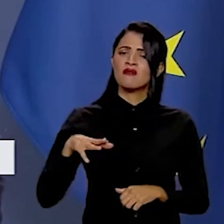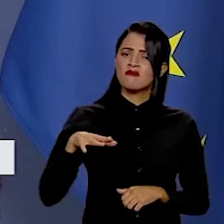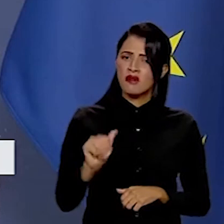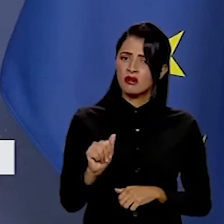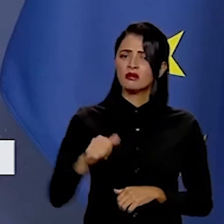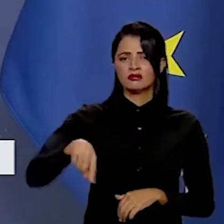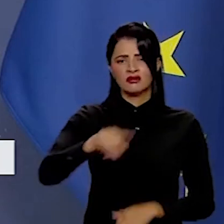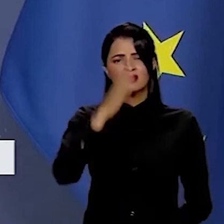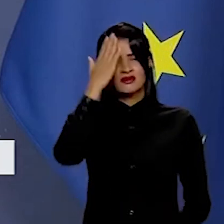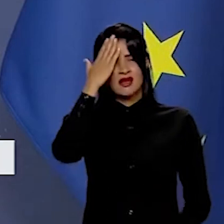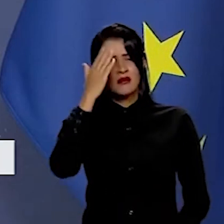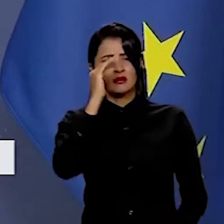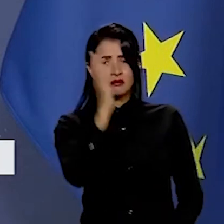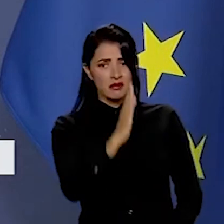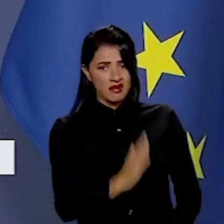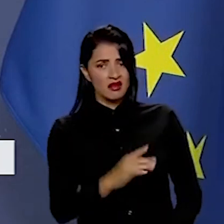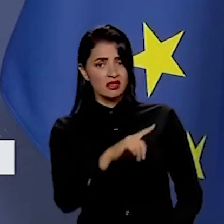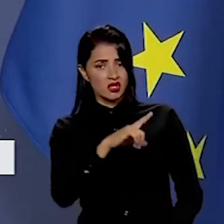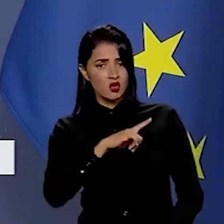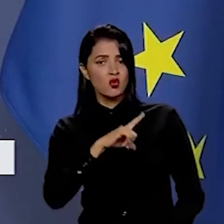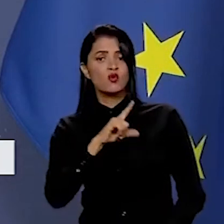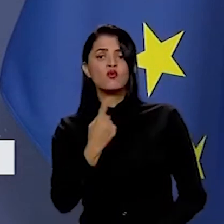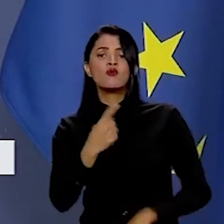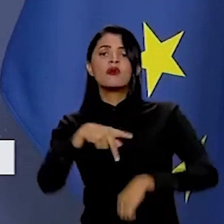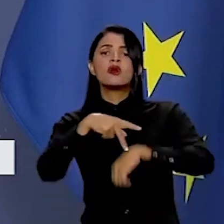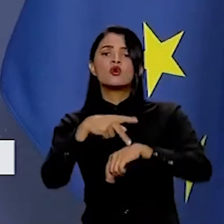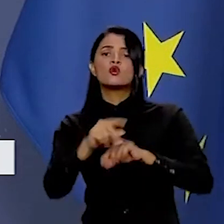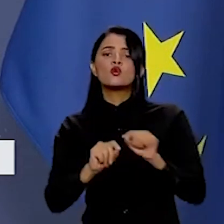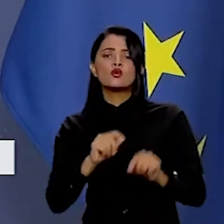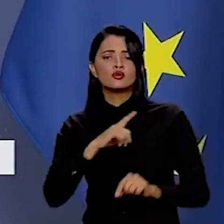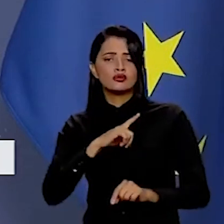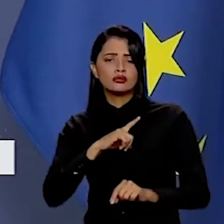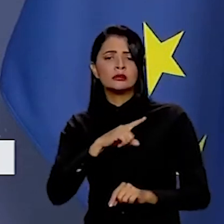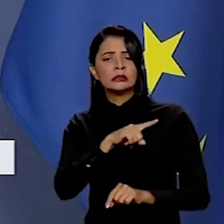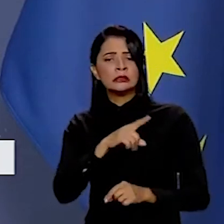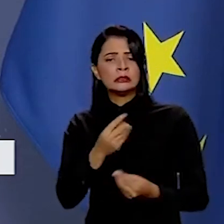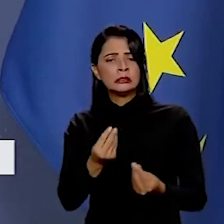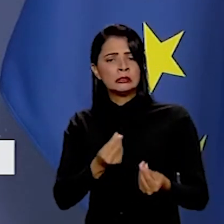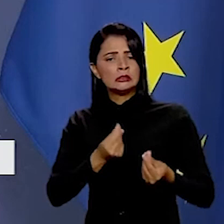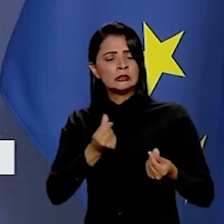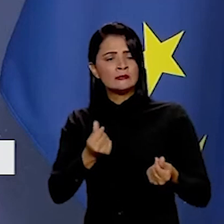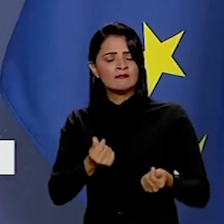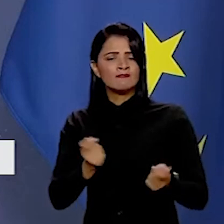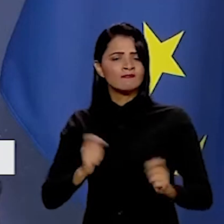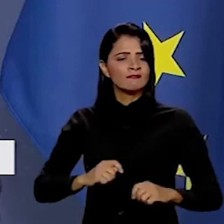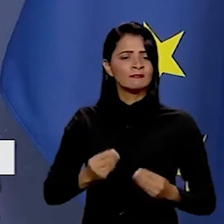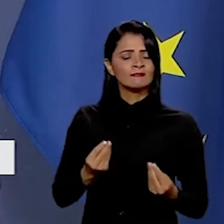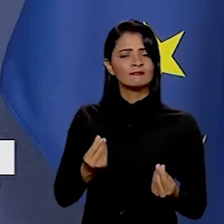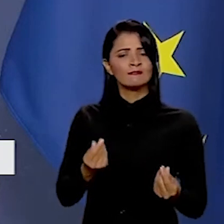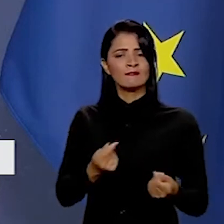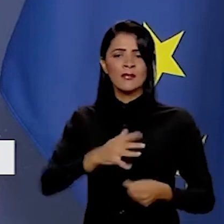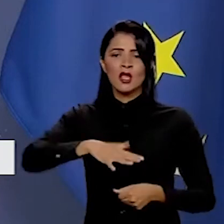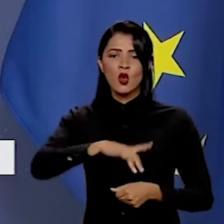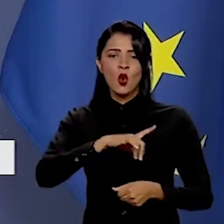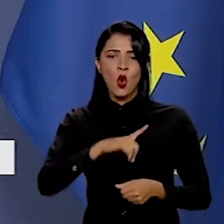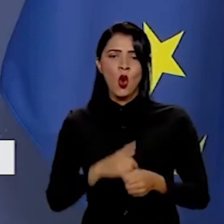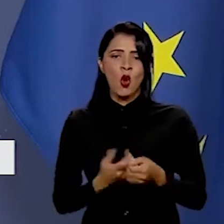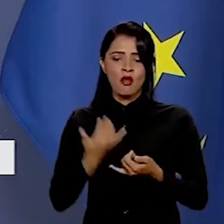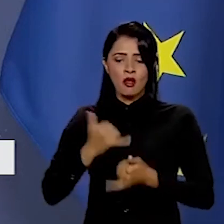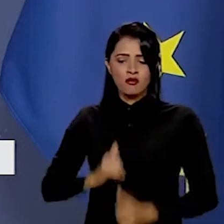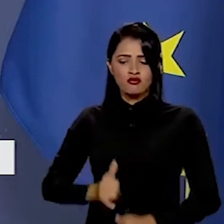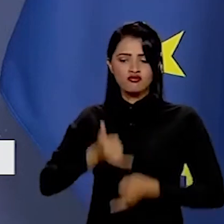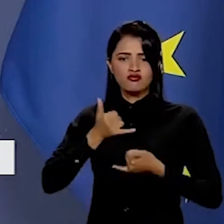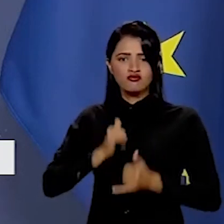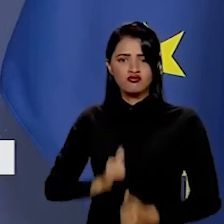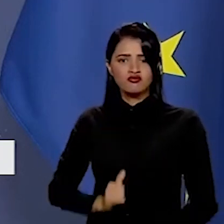que o Brasil é um país que tem uma forte uma forte tendência na produção de energia